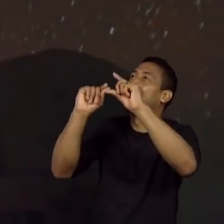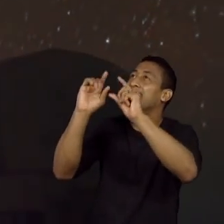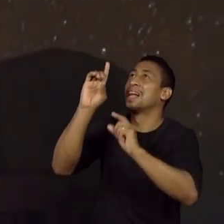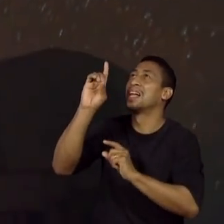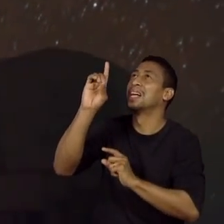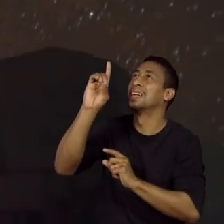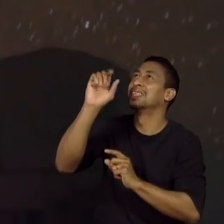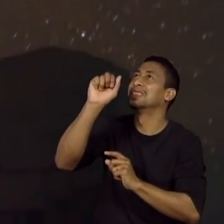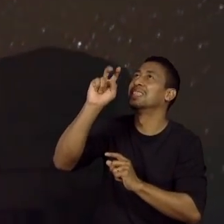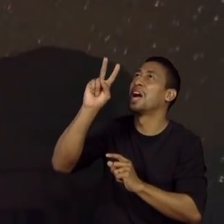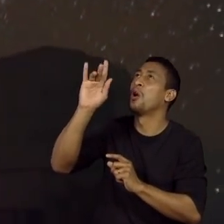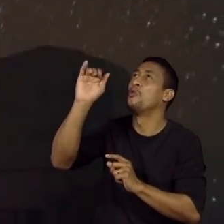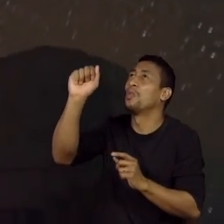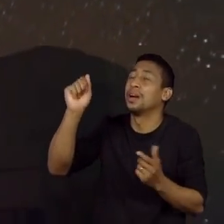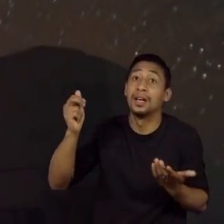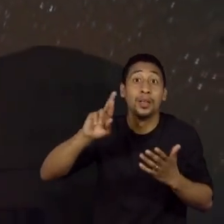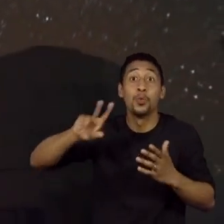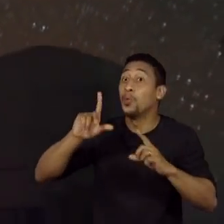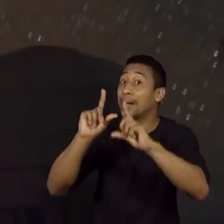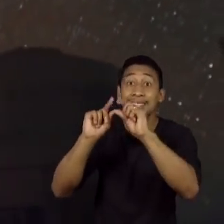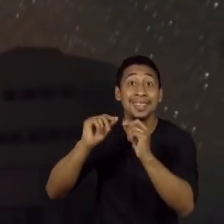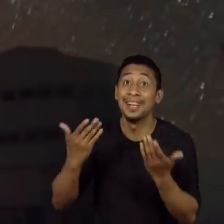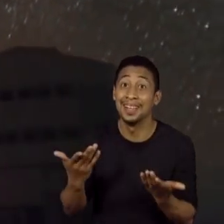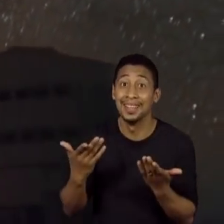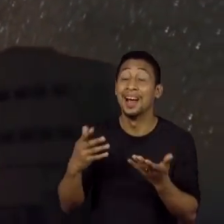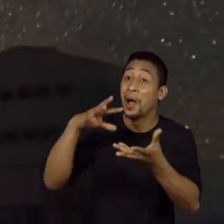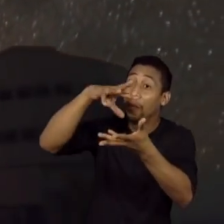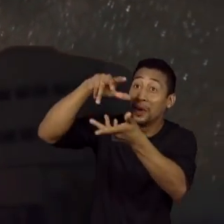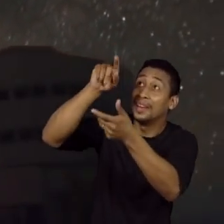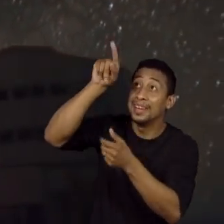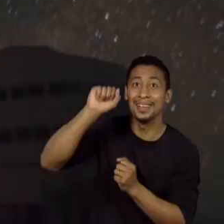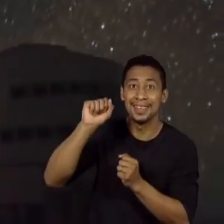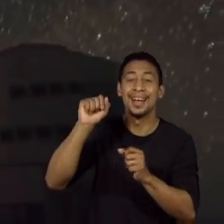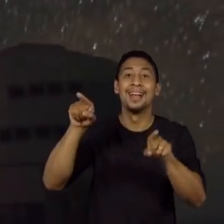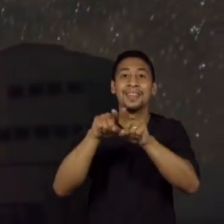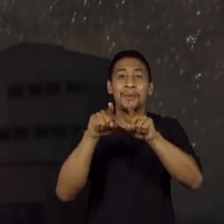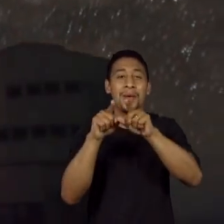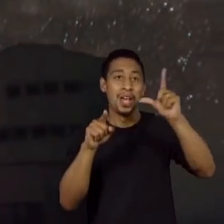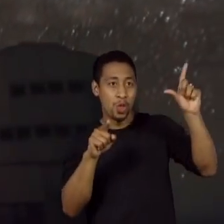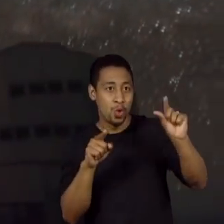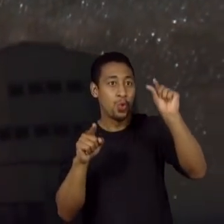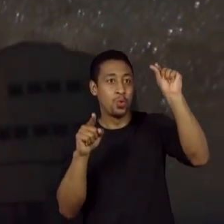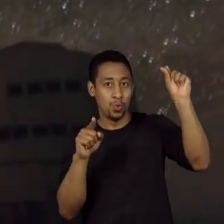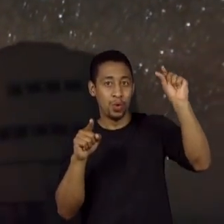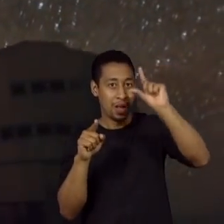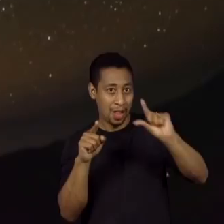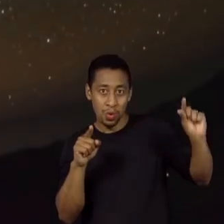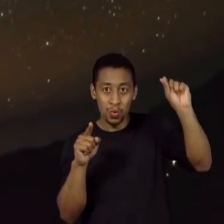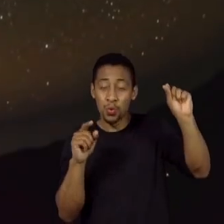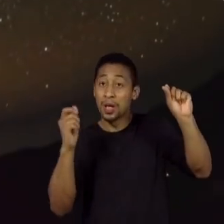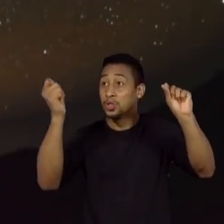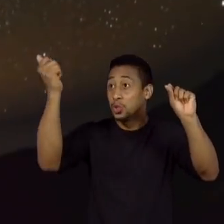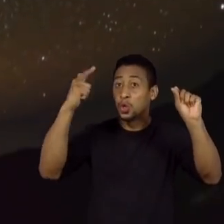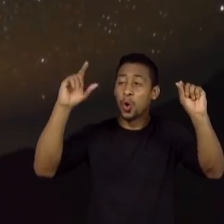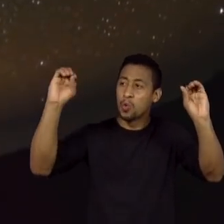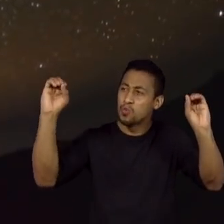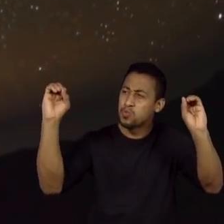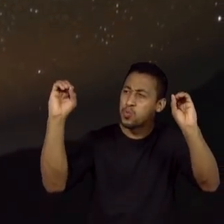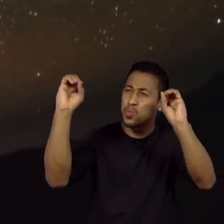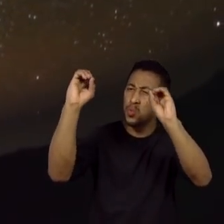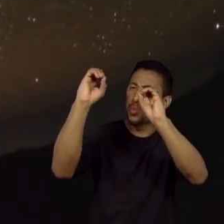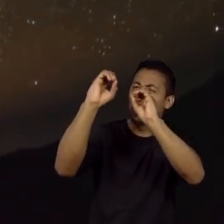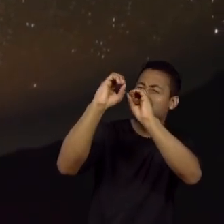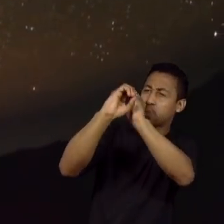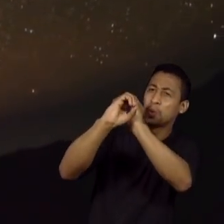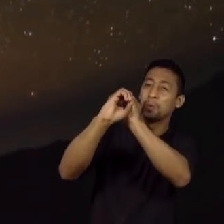um planeta. Você vê um eclipse. Então, é engraçado essa questão de você olhar para uma